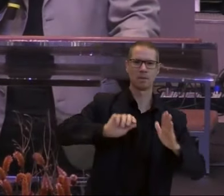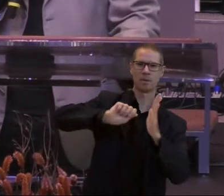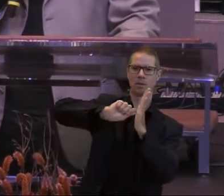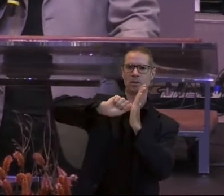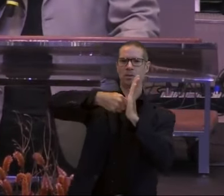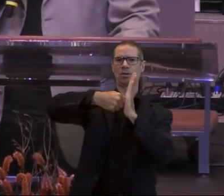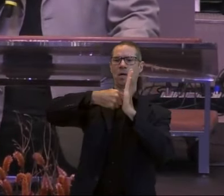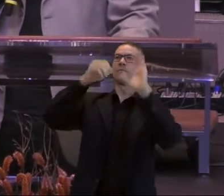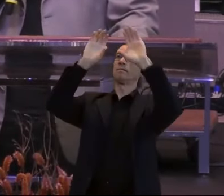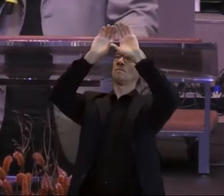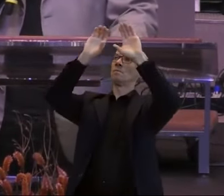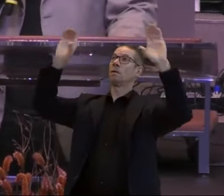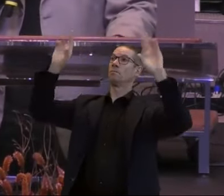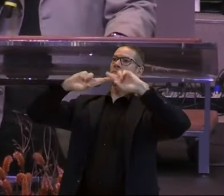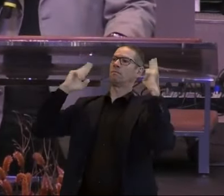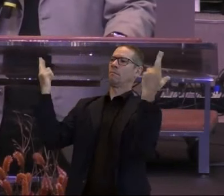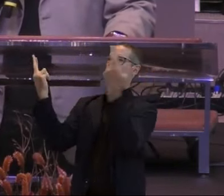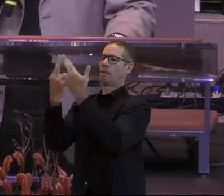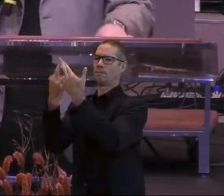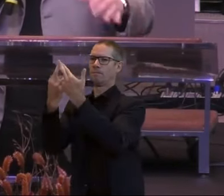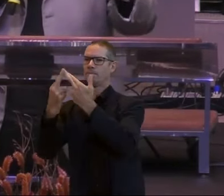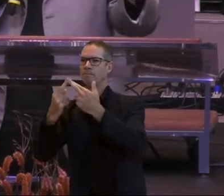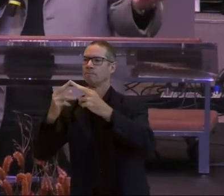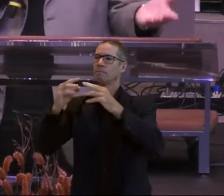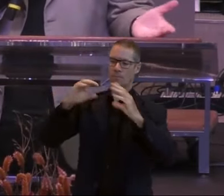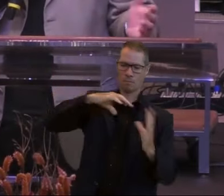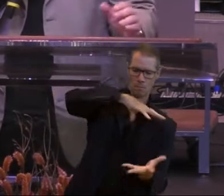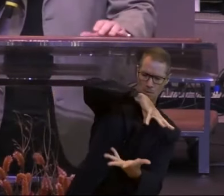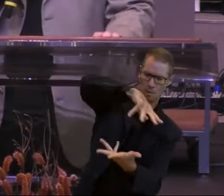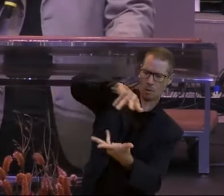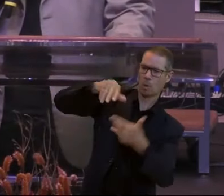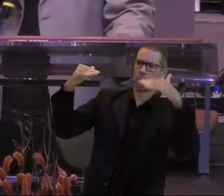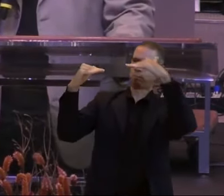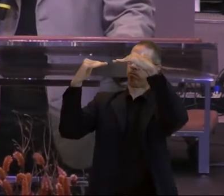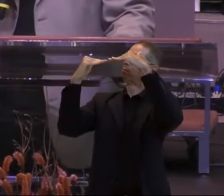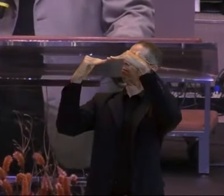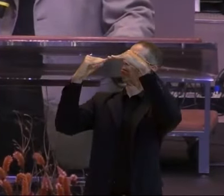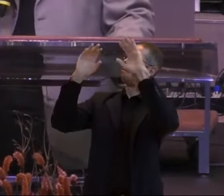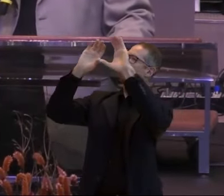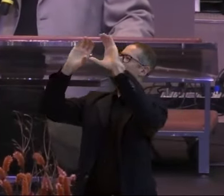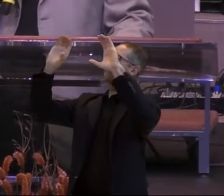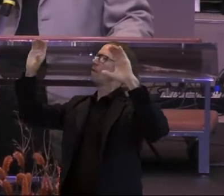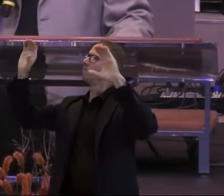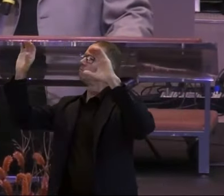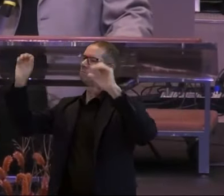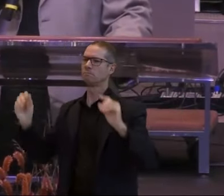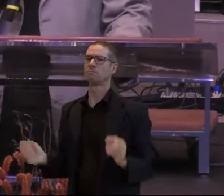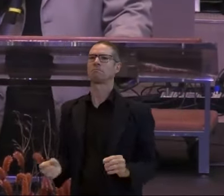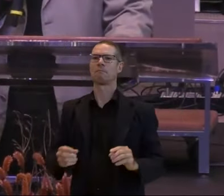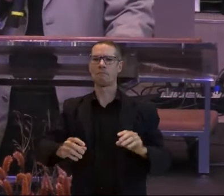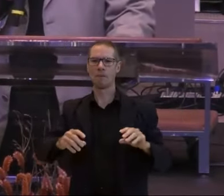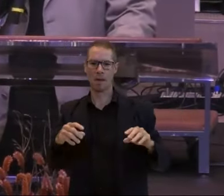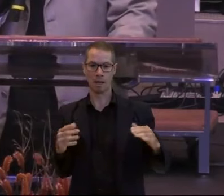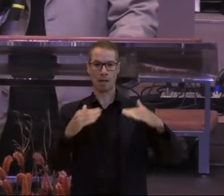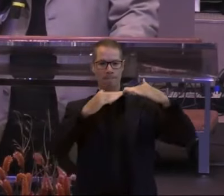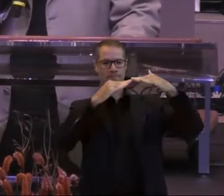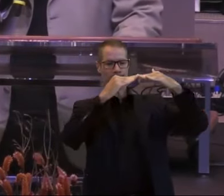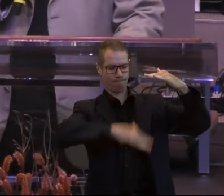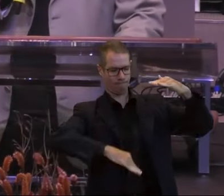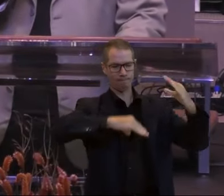reino dos céus, e o que você ligar na terra terá sido ligado nos céus, e o que você desligar na